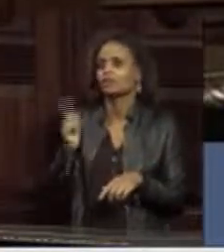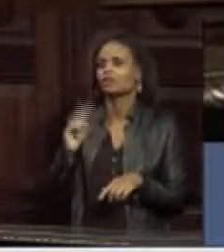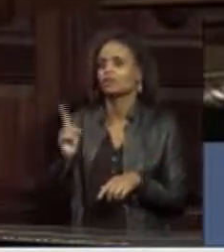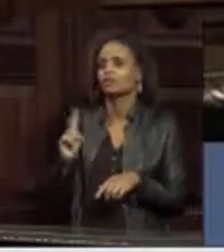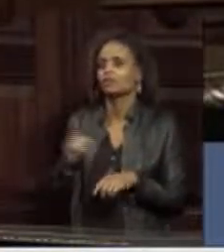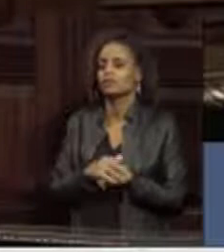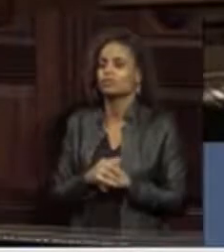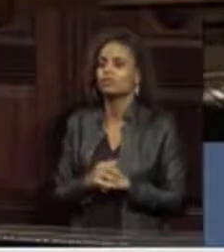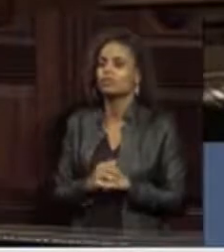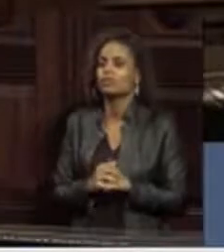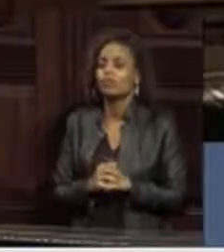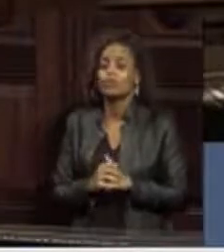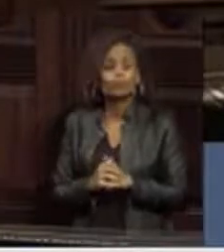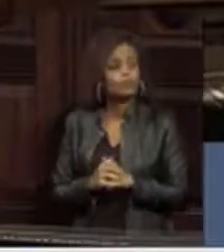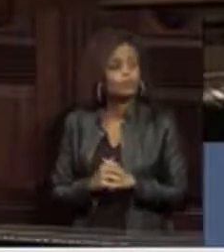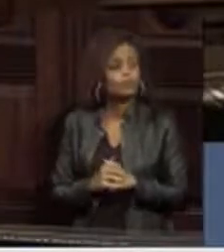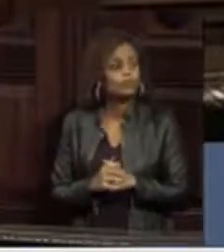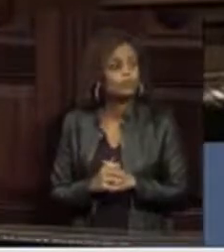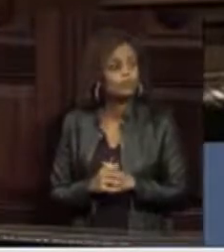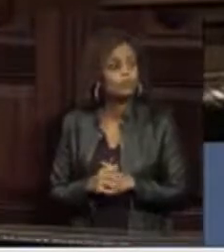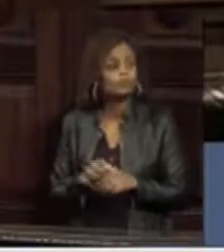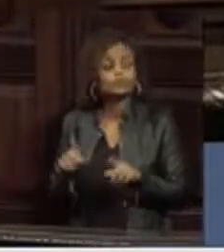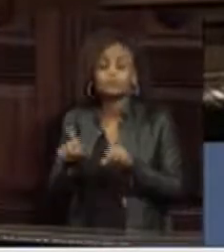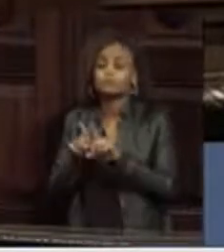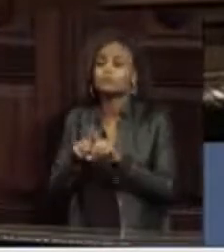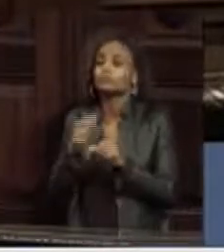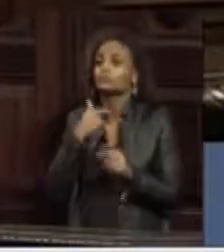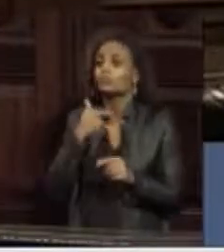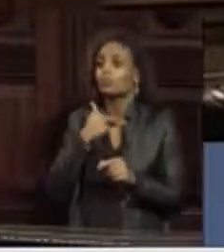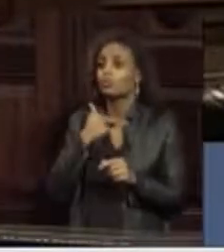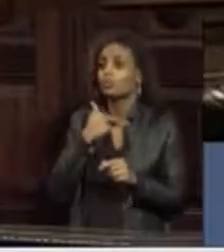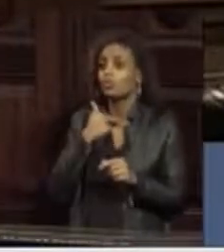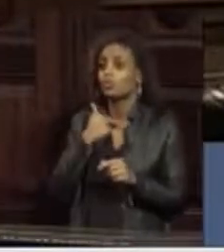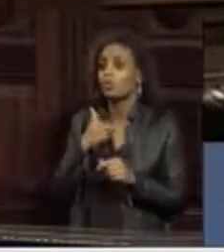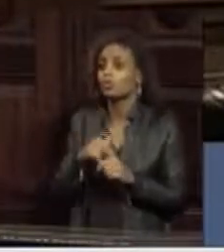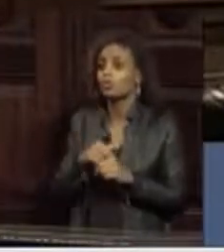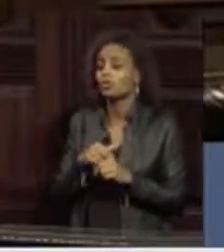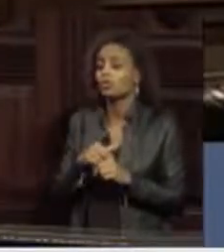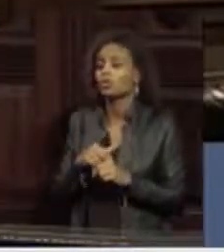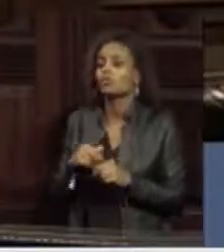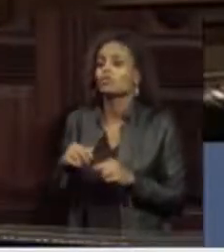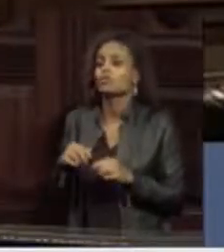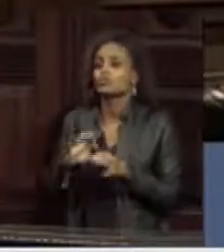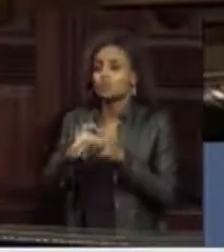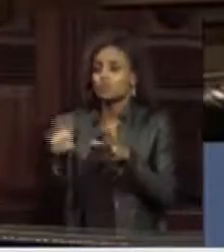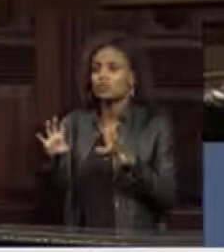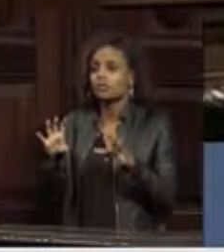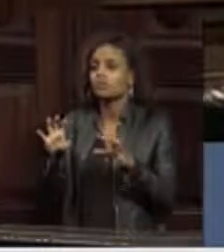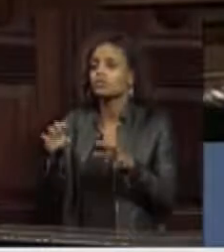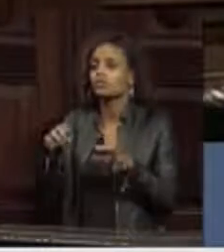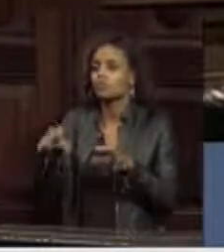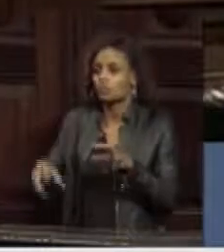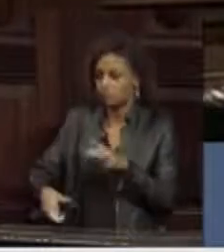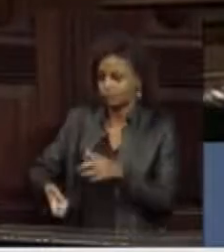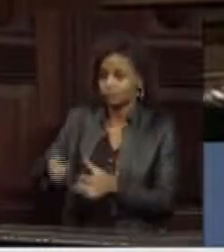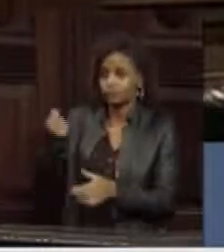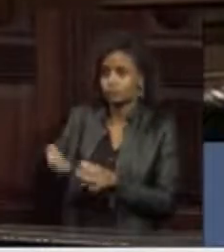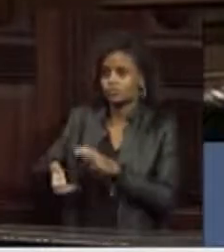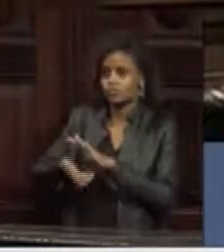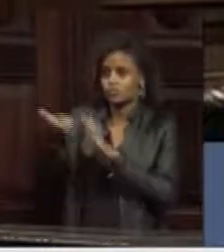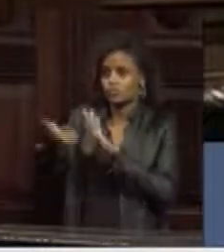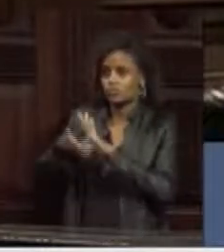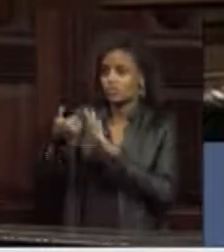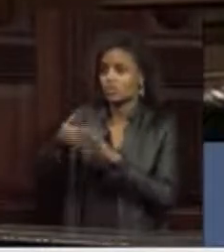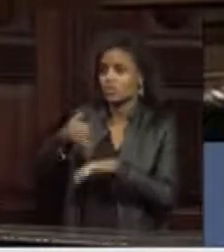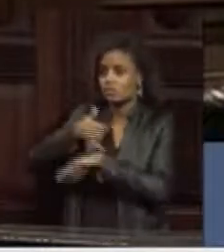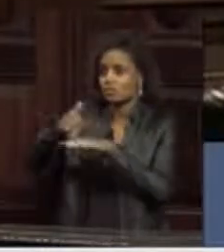maduros, que isso seja explorado de baixo para cima e pós-sal